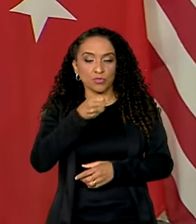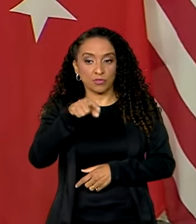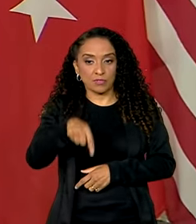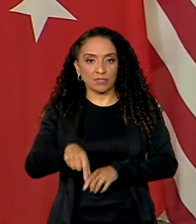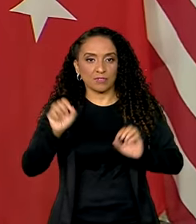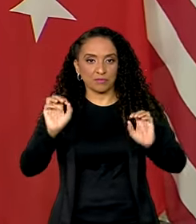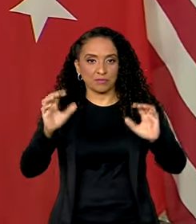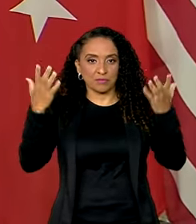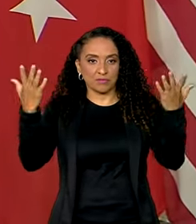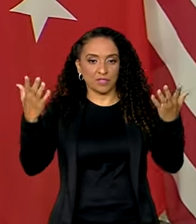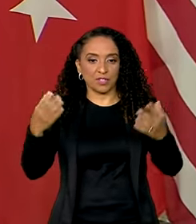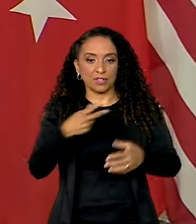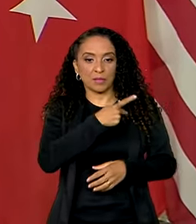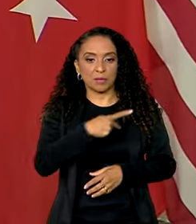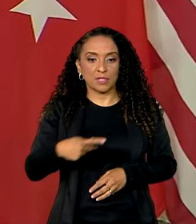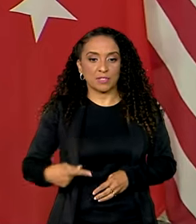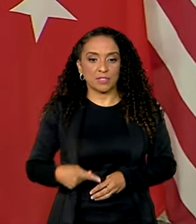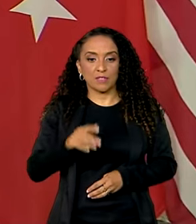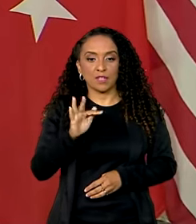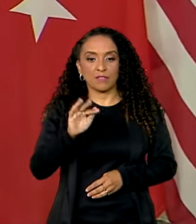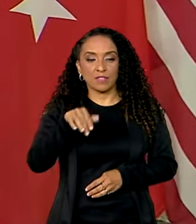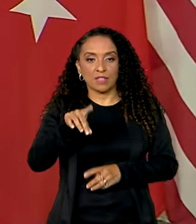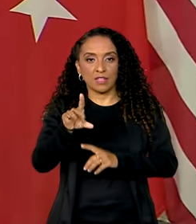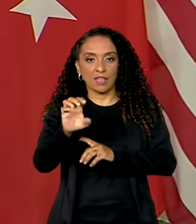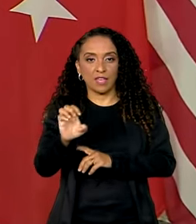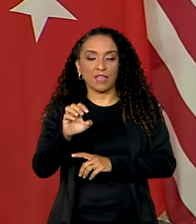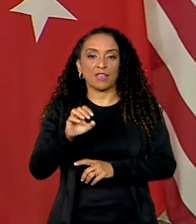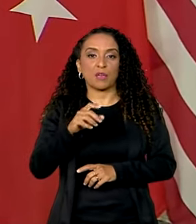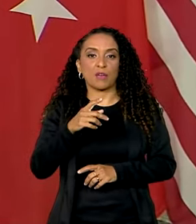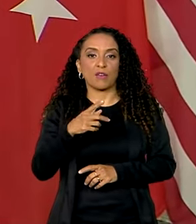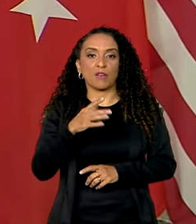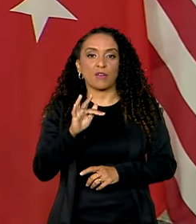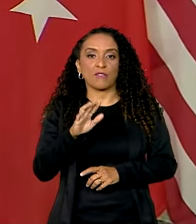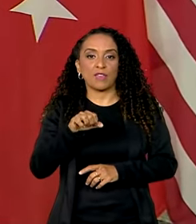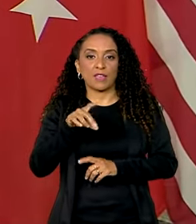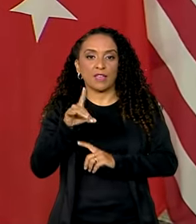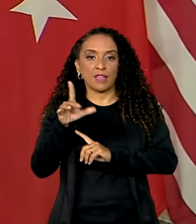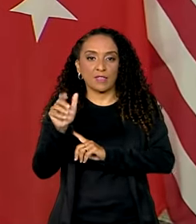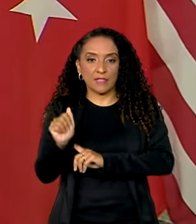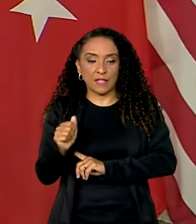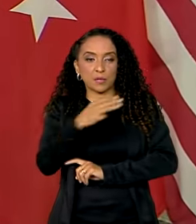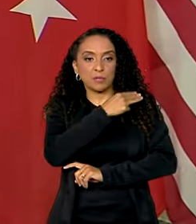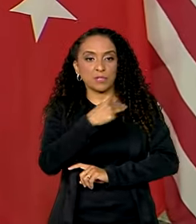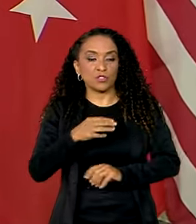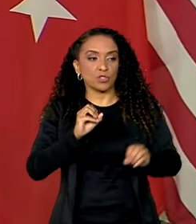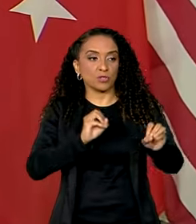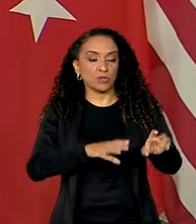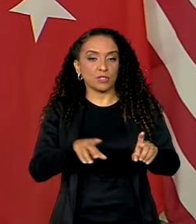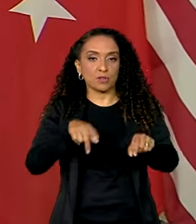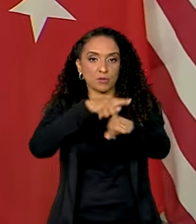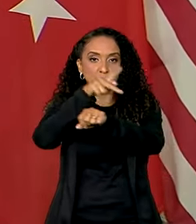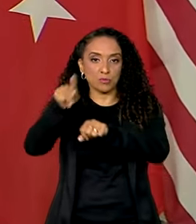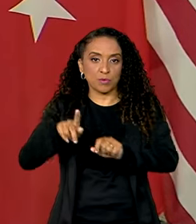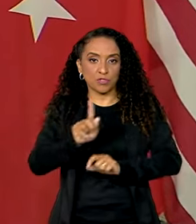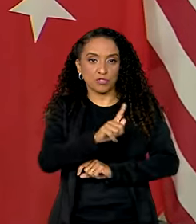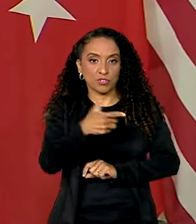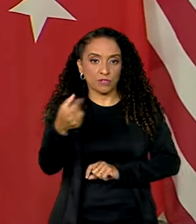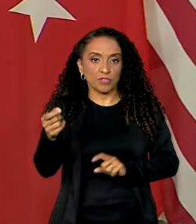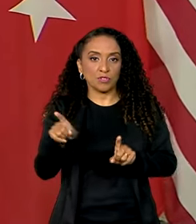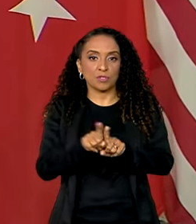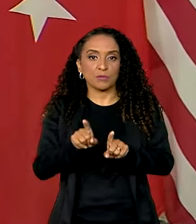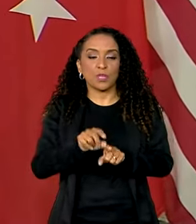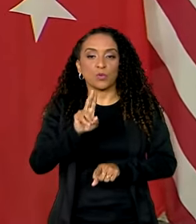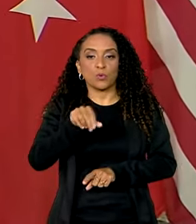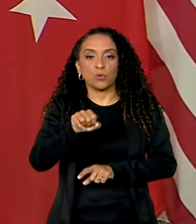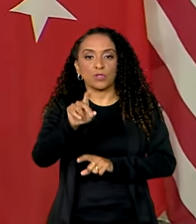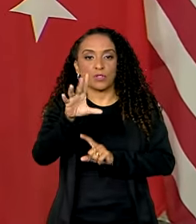do evento, a presidente do FNDE, Fernanda Paco Baíba, ministros de educação dos países do G20 e a